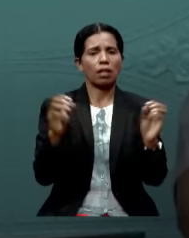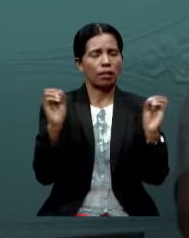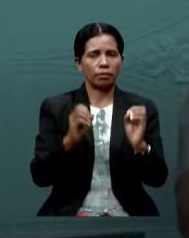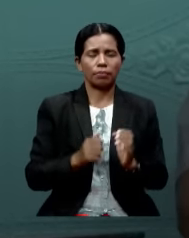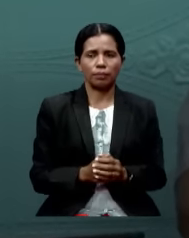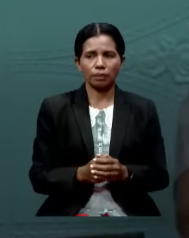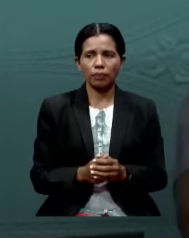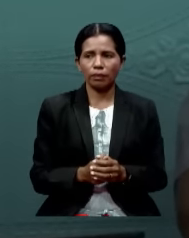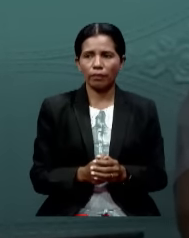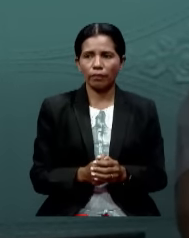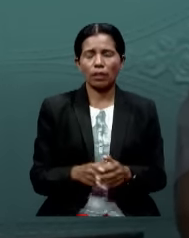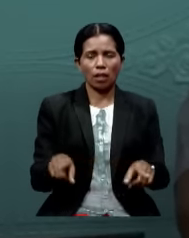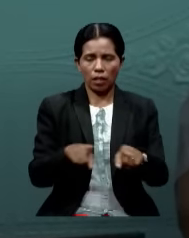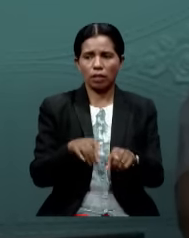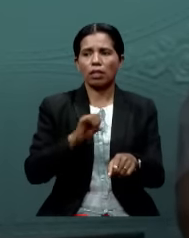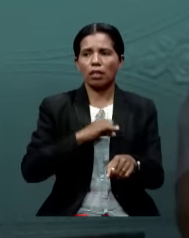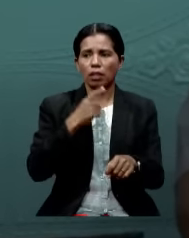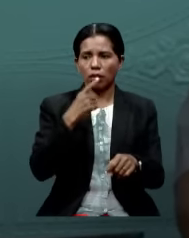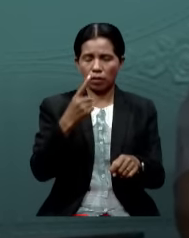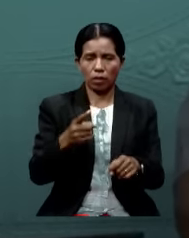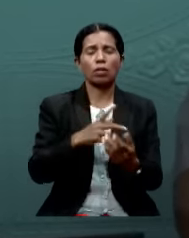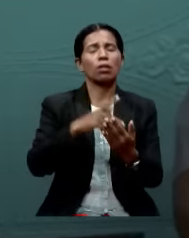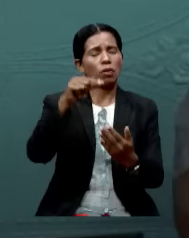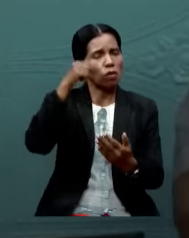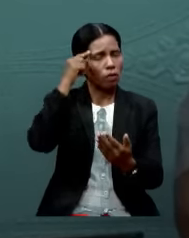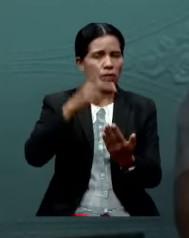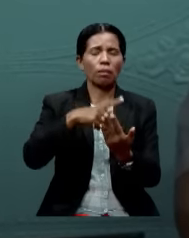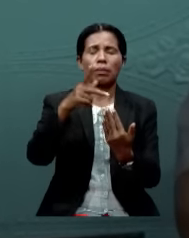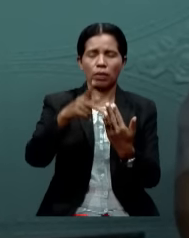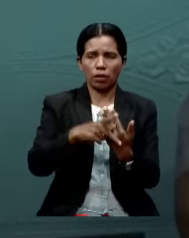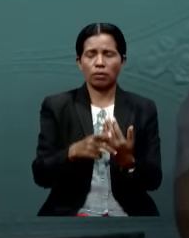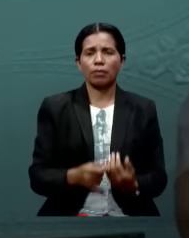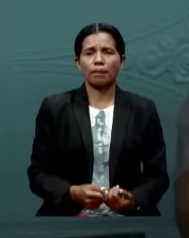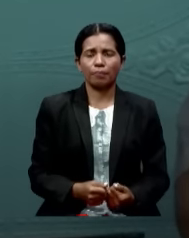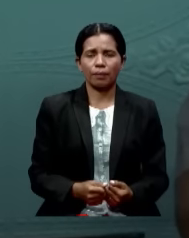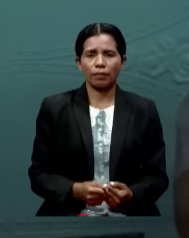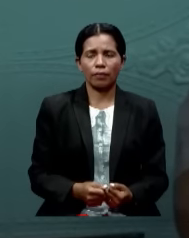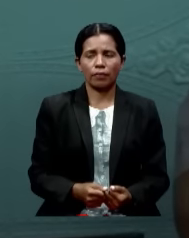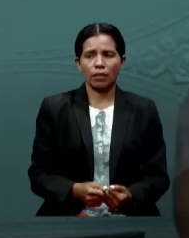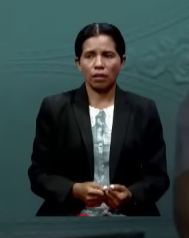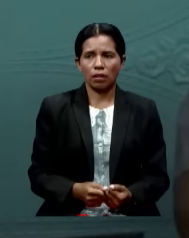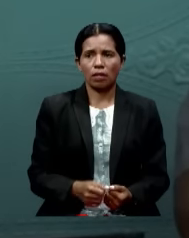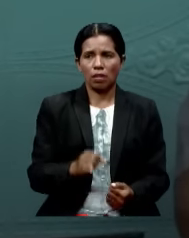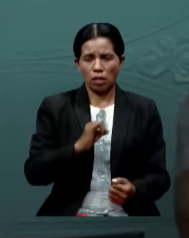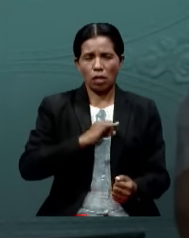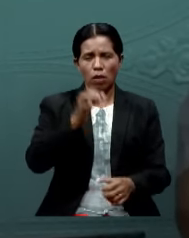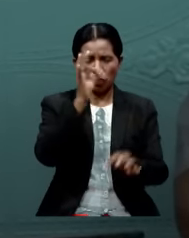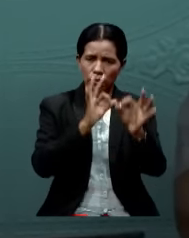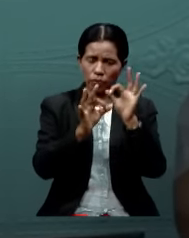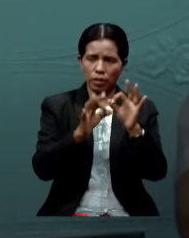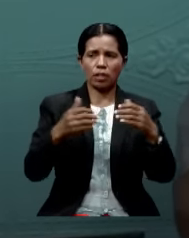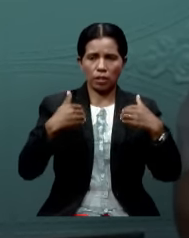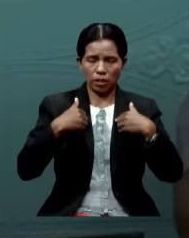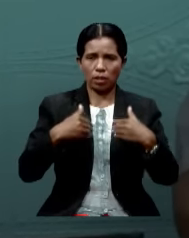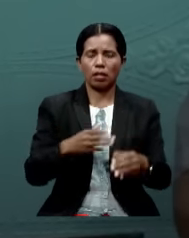Né governo na nação ainda havia né governo no programa. Mas ao fiar ia compromisso na ia